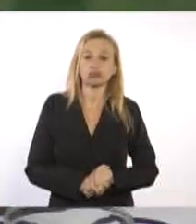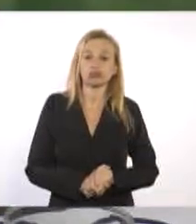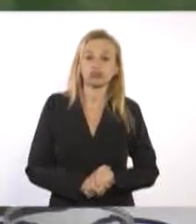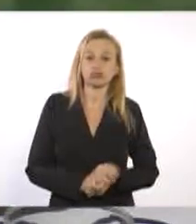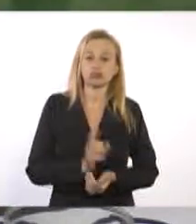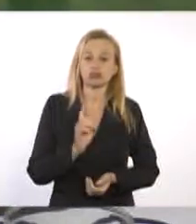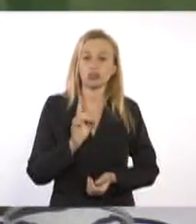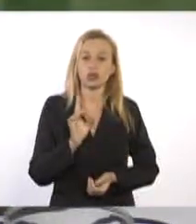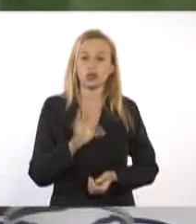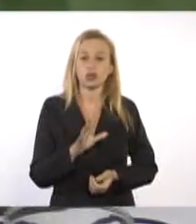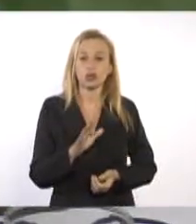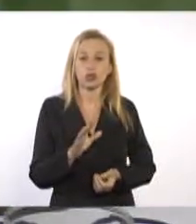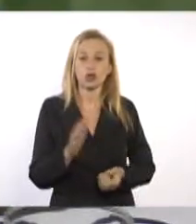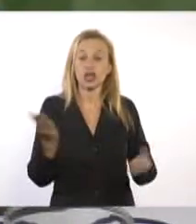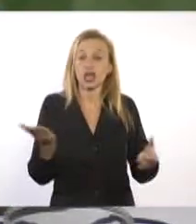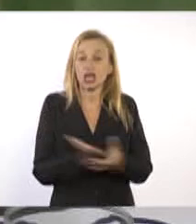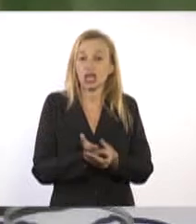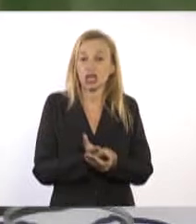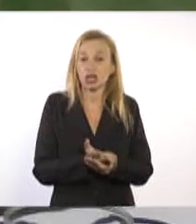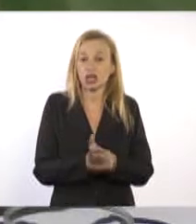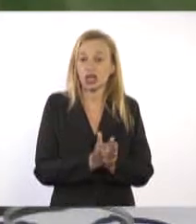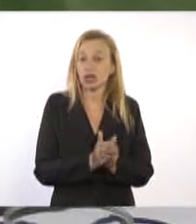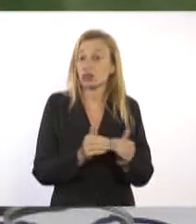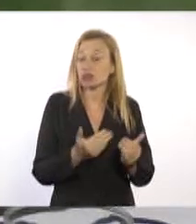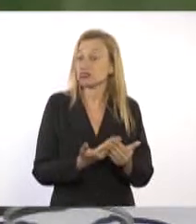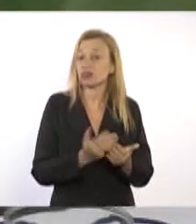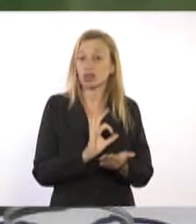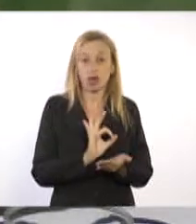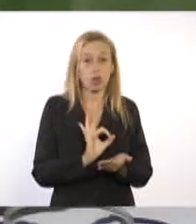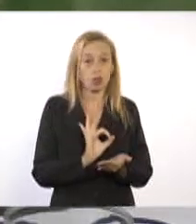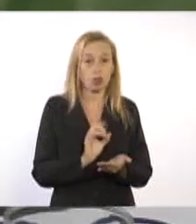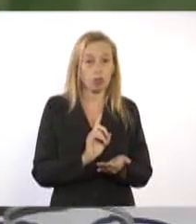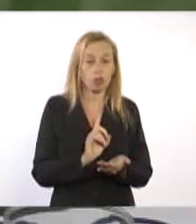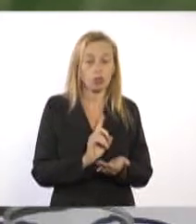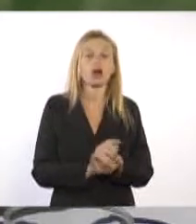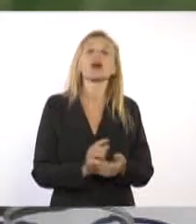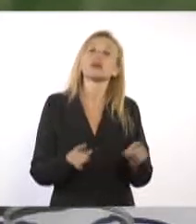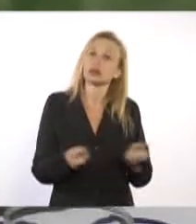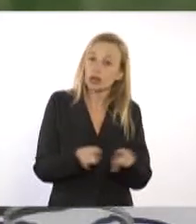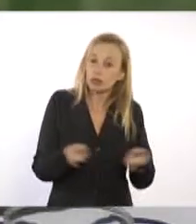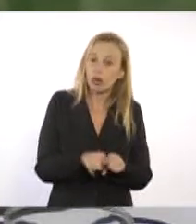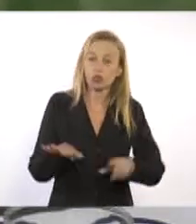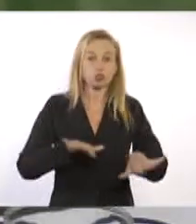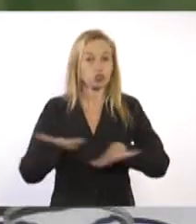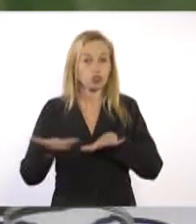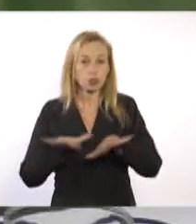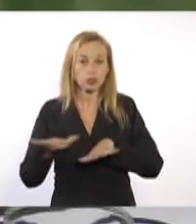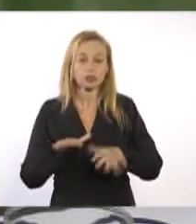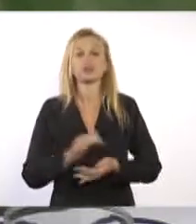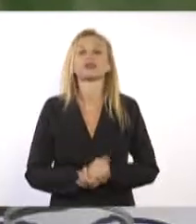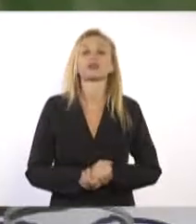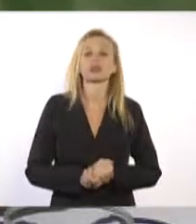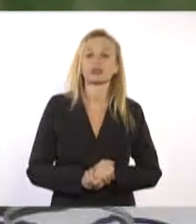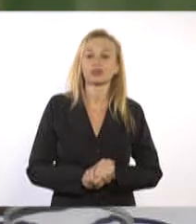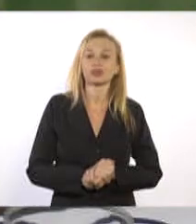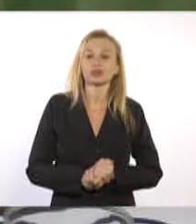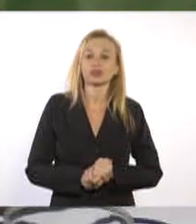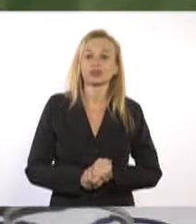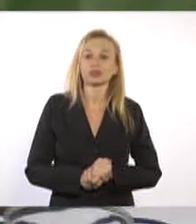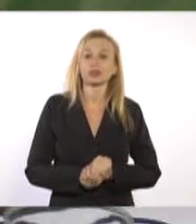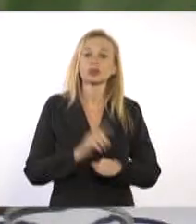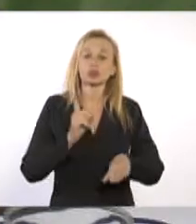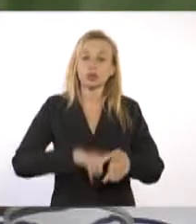requerimento protocolado. Trata-se também de uma manifestação durante a ordem